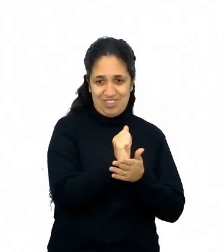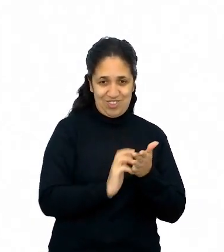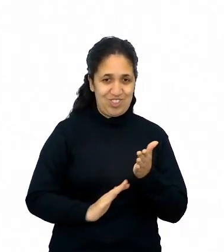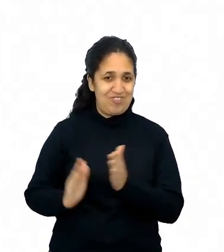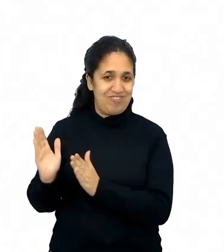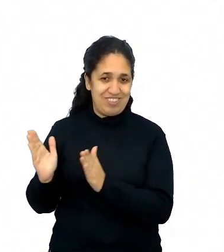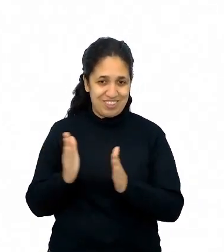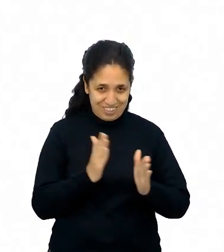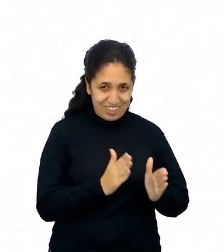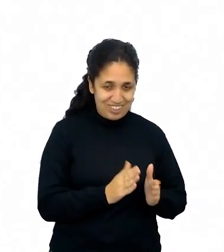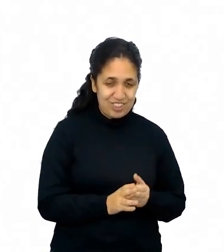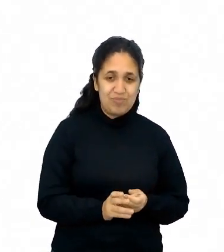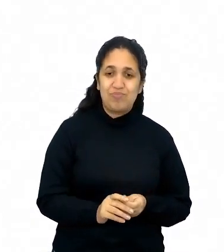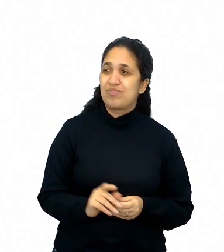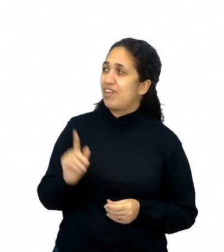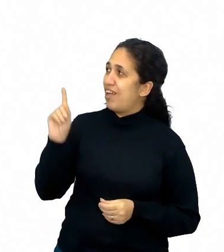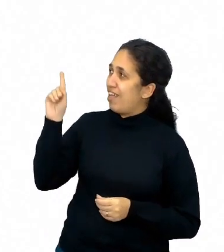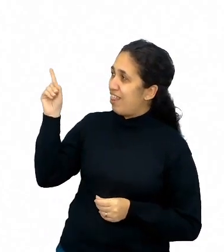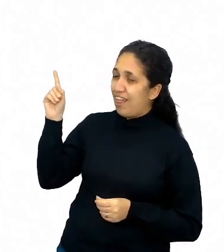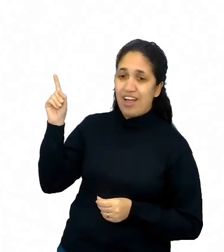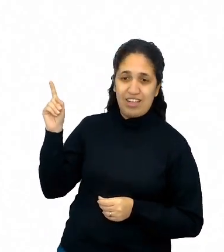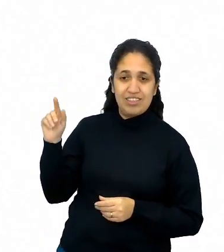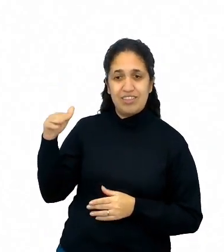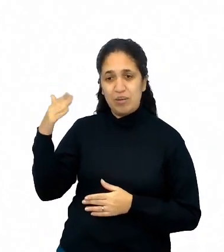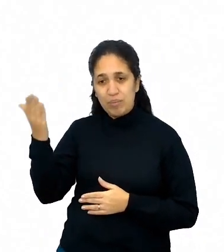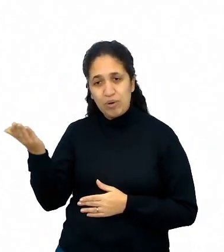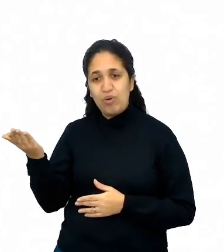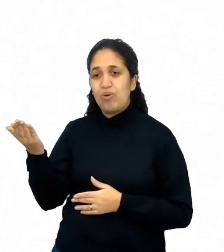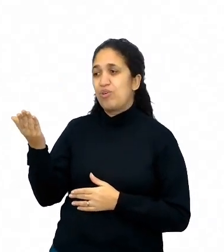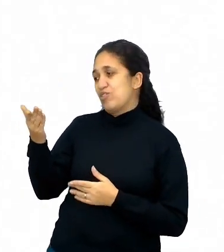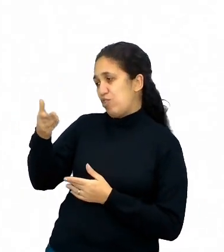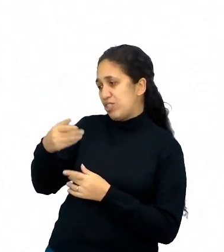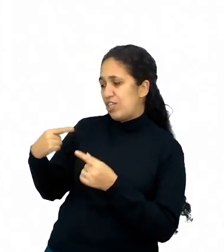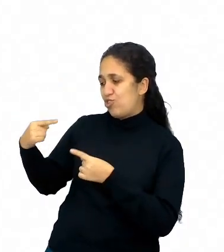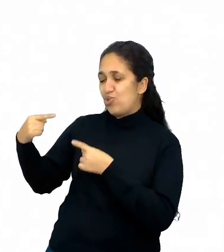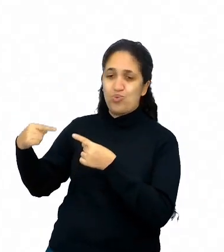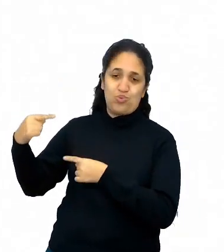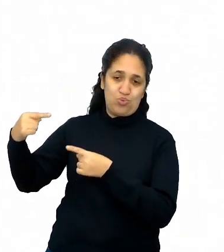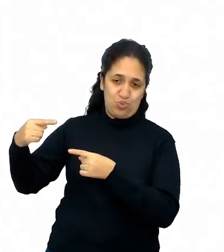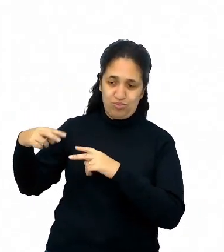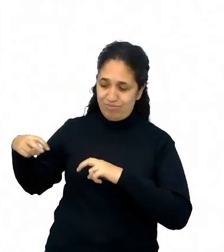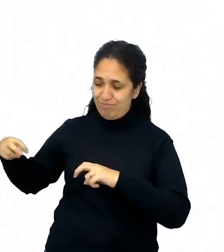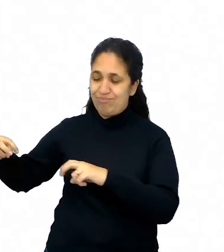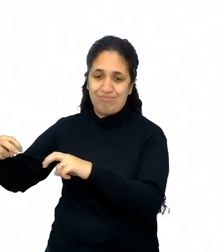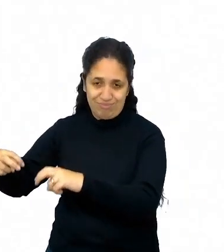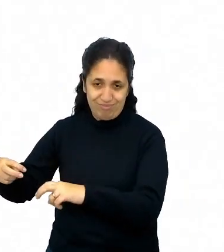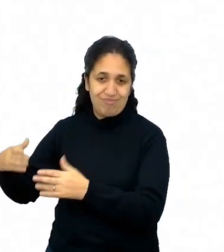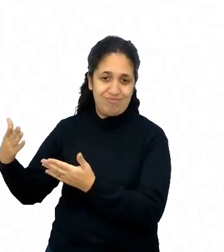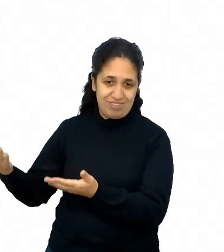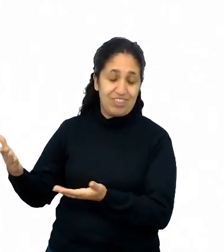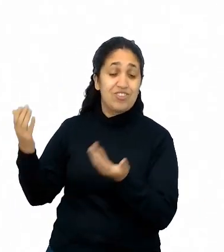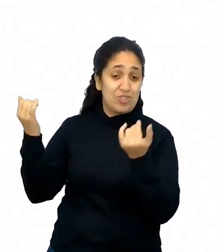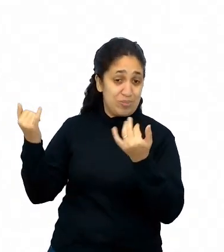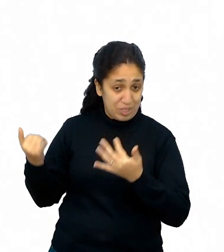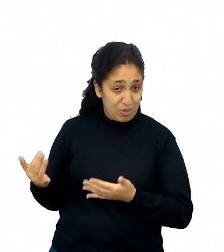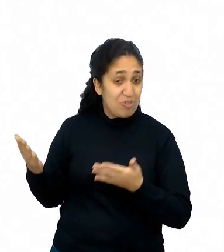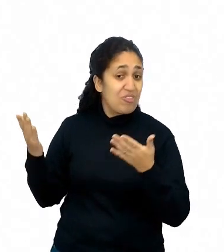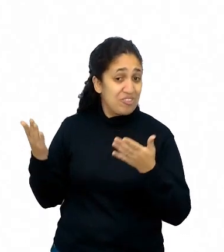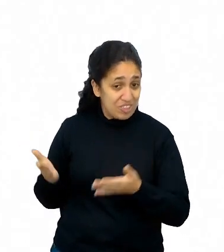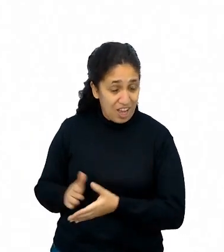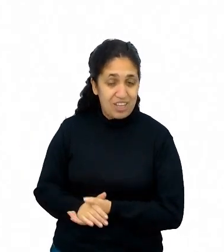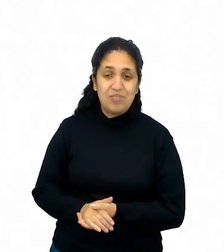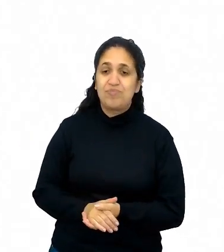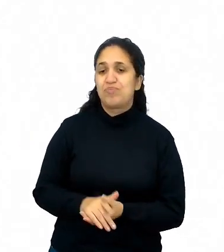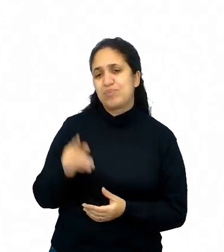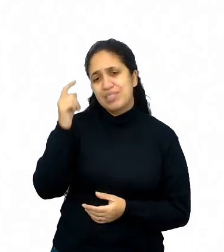sequência. Tá? Aí teve lá o desdobramento da pauta, vocês fizeram anotações de vocês, que o professor Marco falou, ele falou